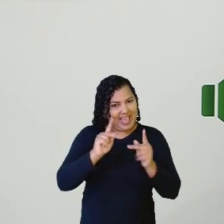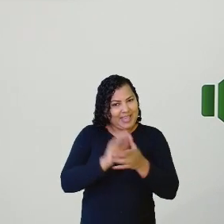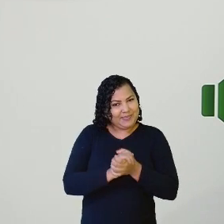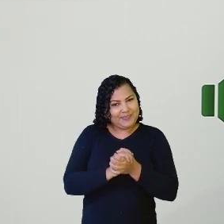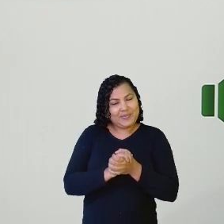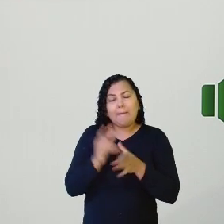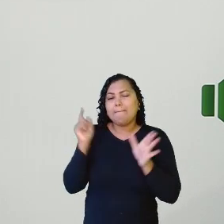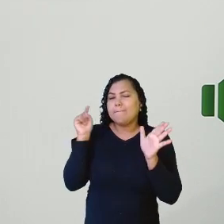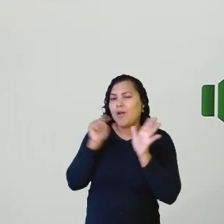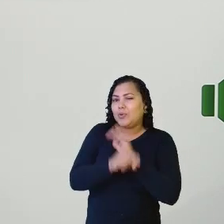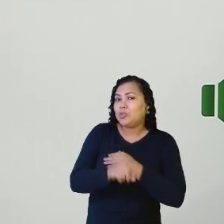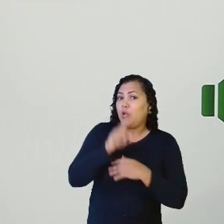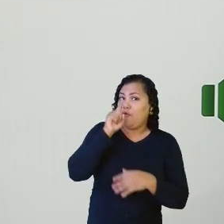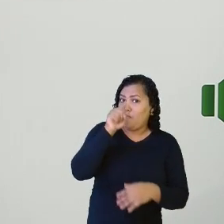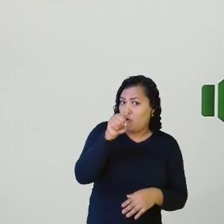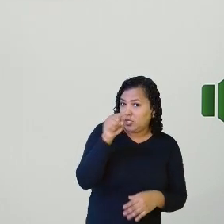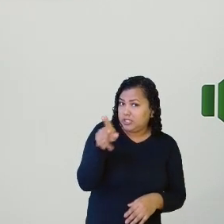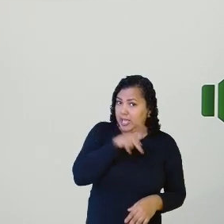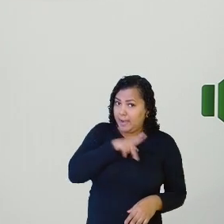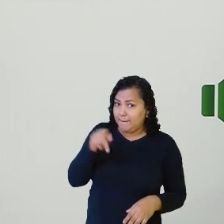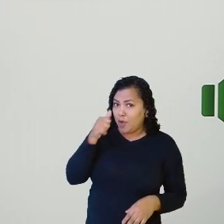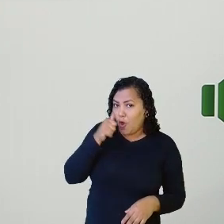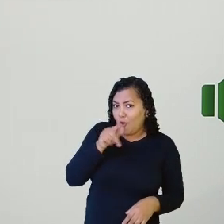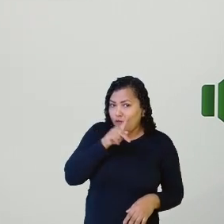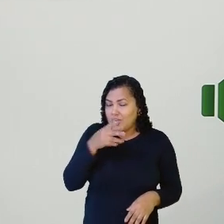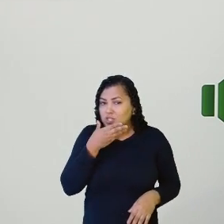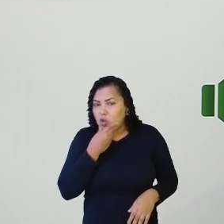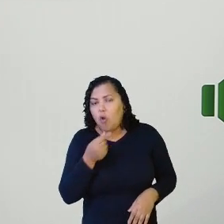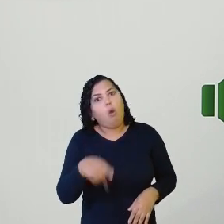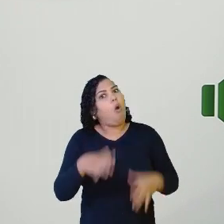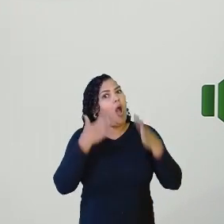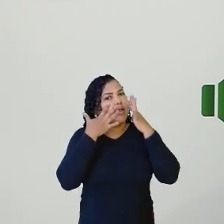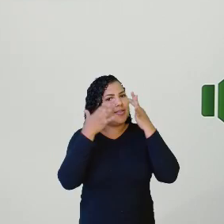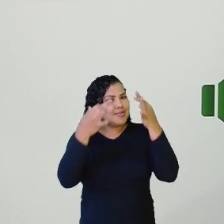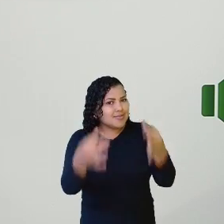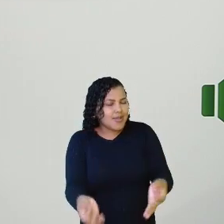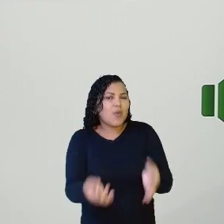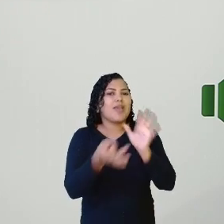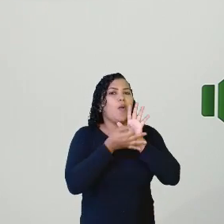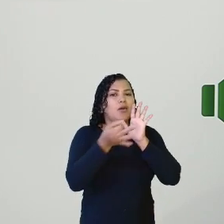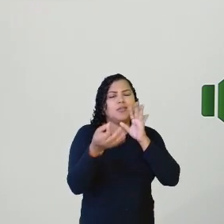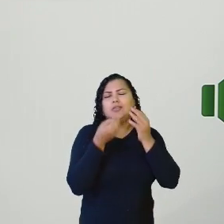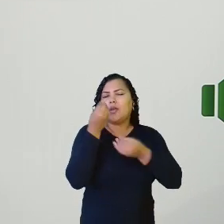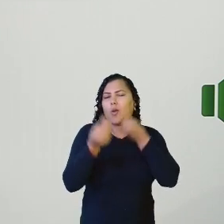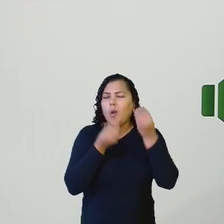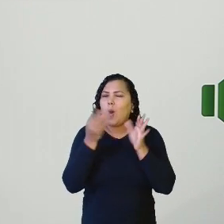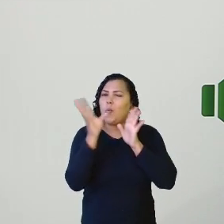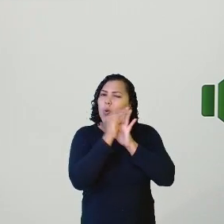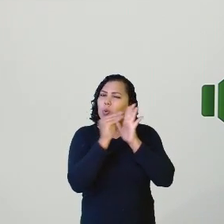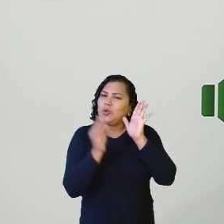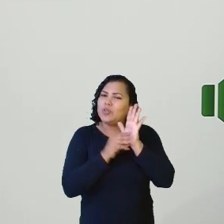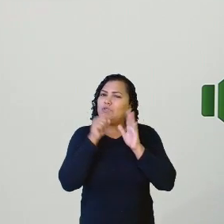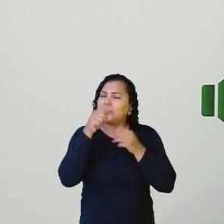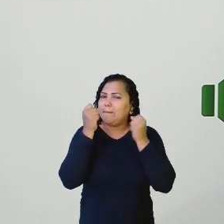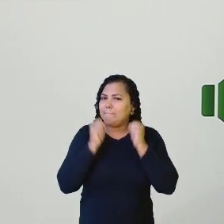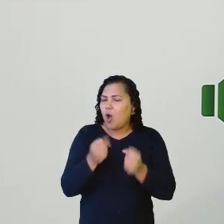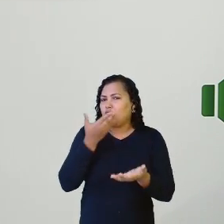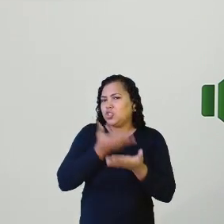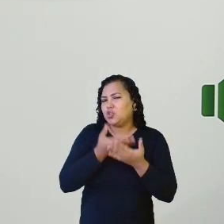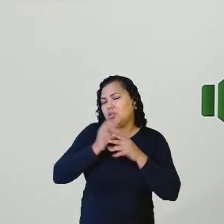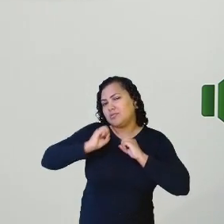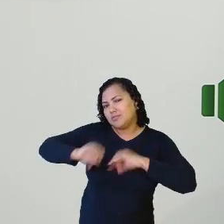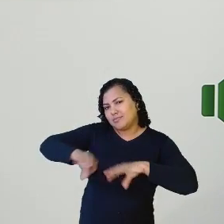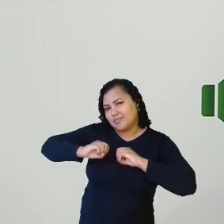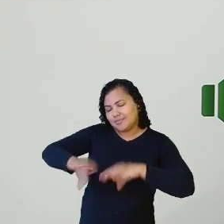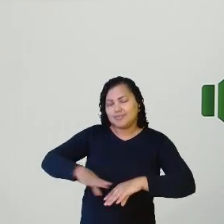elas. Professora, fique atento, que é uma dica de como vocês podem trabalhar este conteúdo na escola.